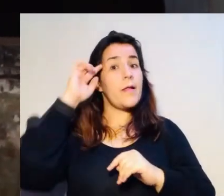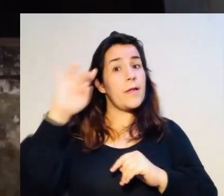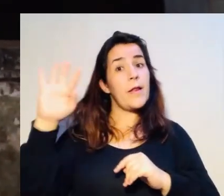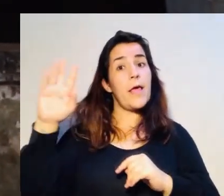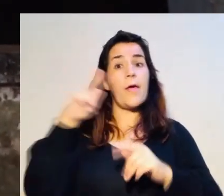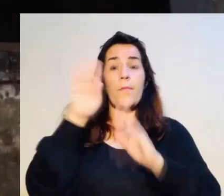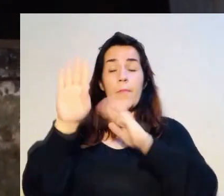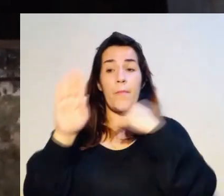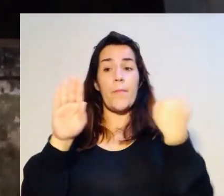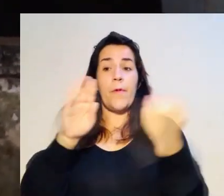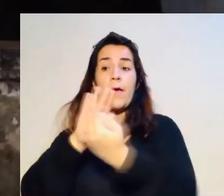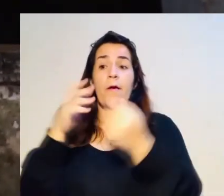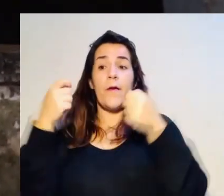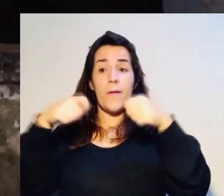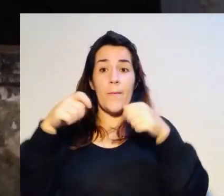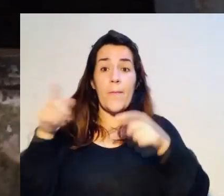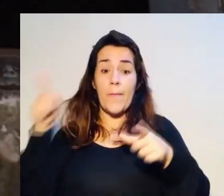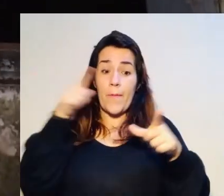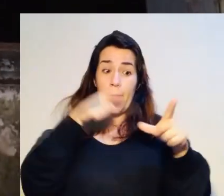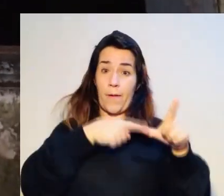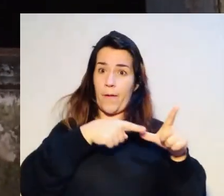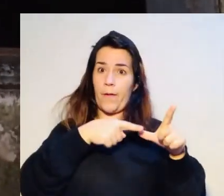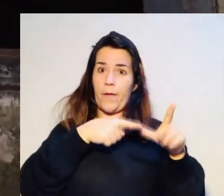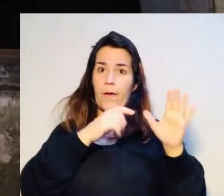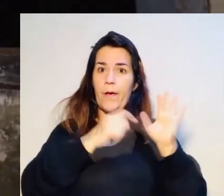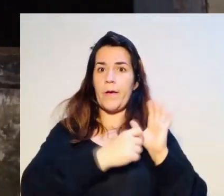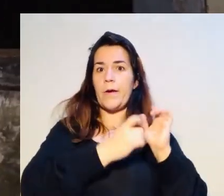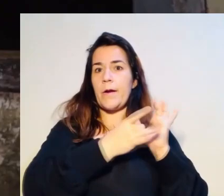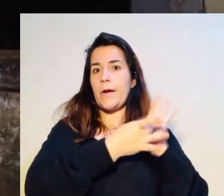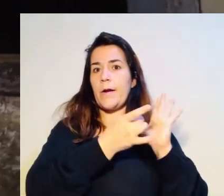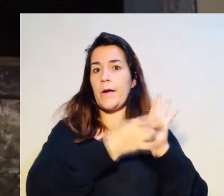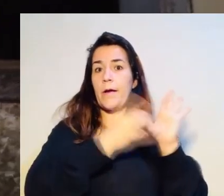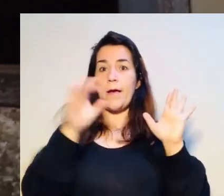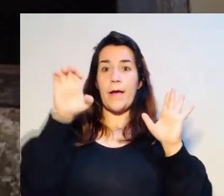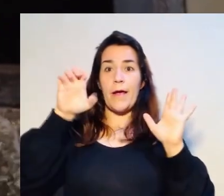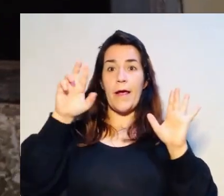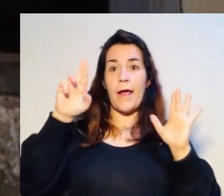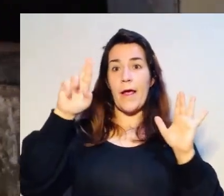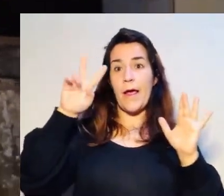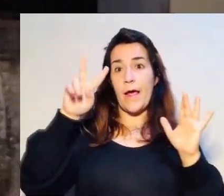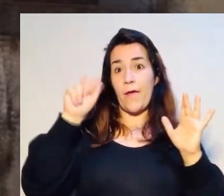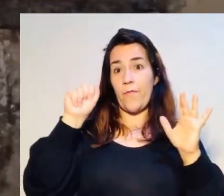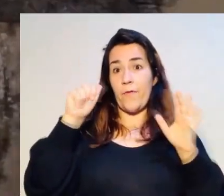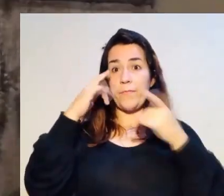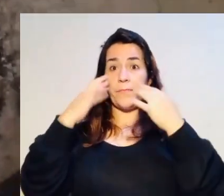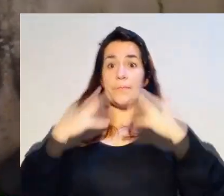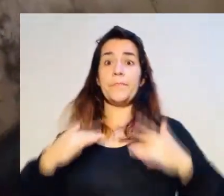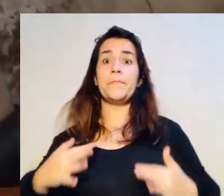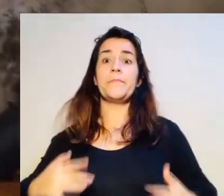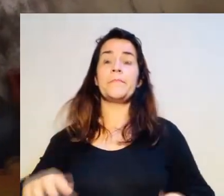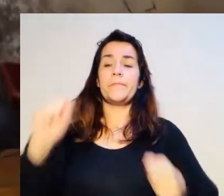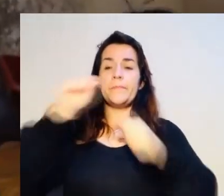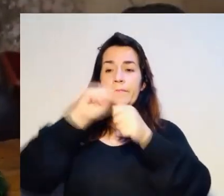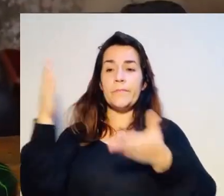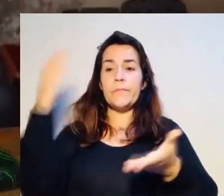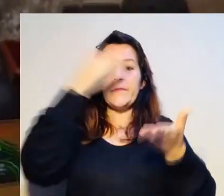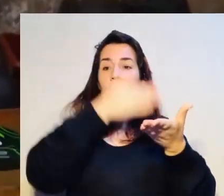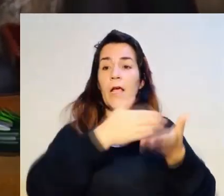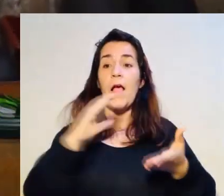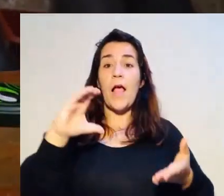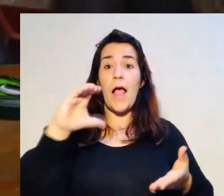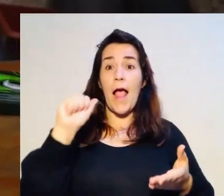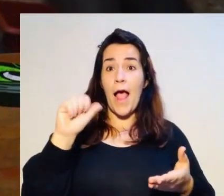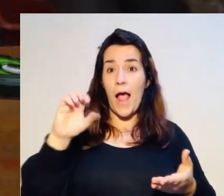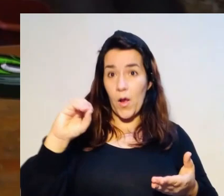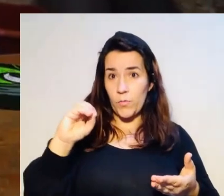Então, lembrando da solução, transferi para o potinho com a erva. Erva fresca, alcoolatura. Voltando